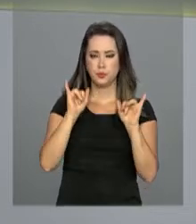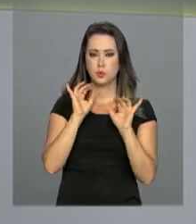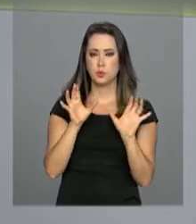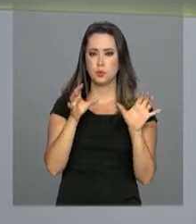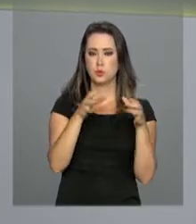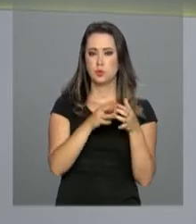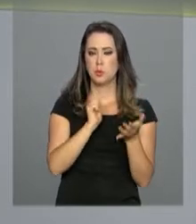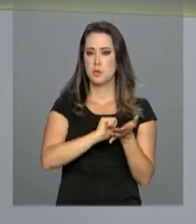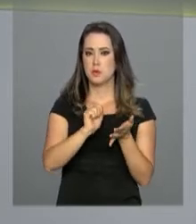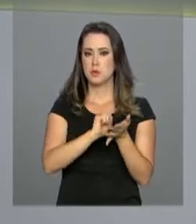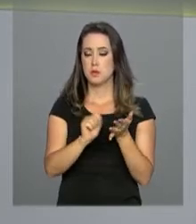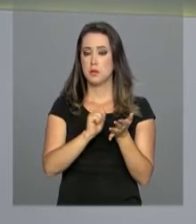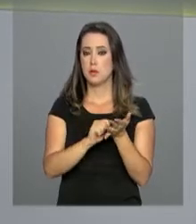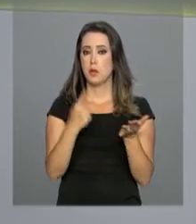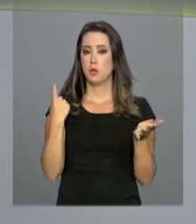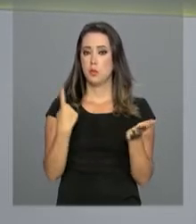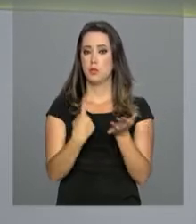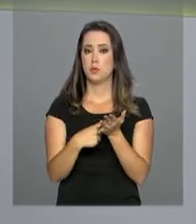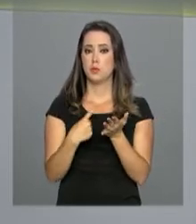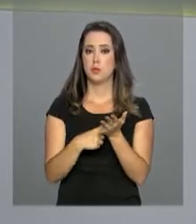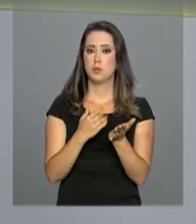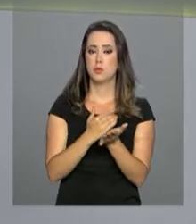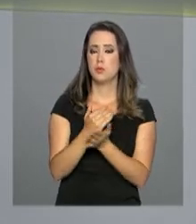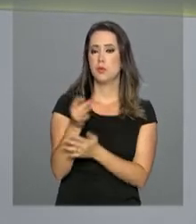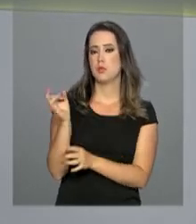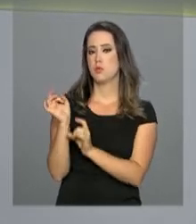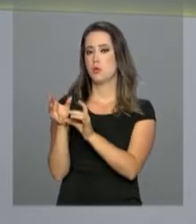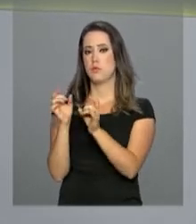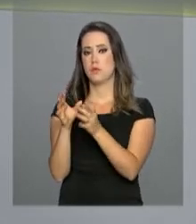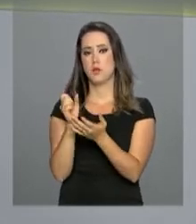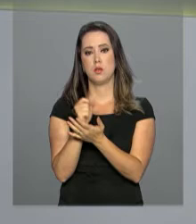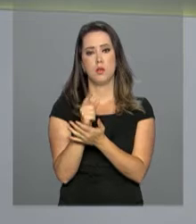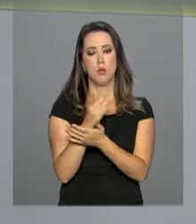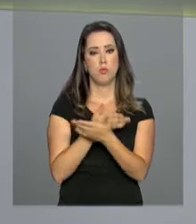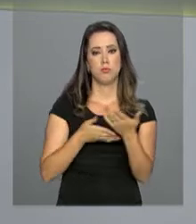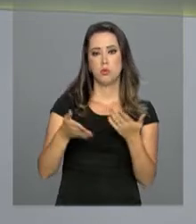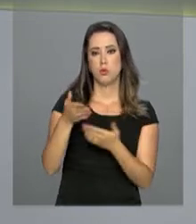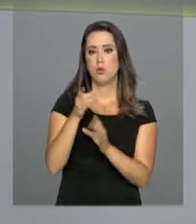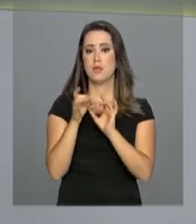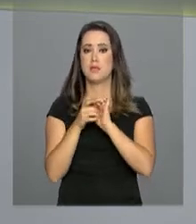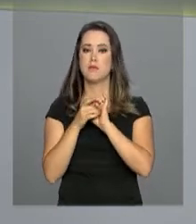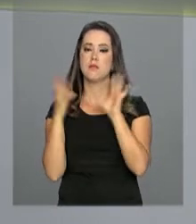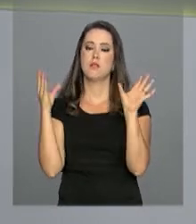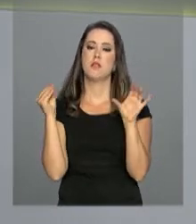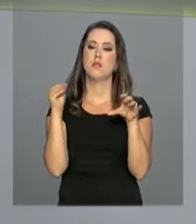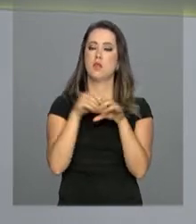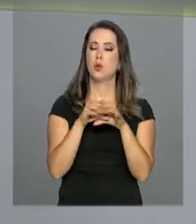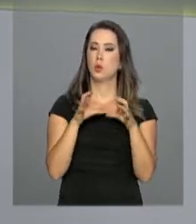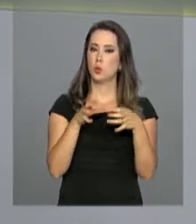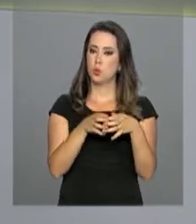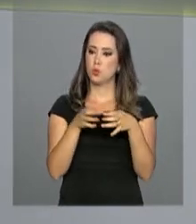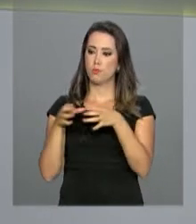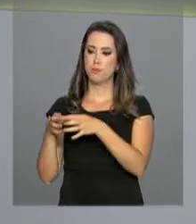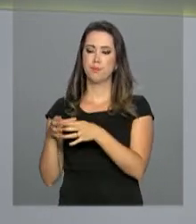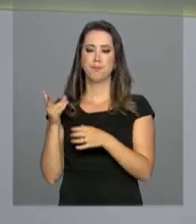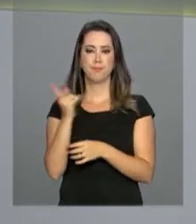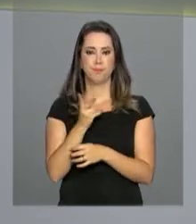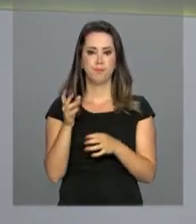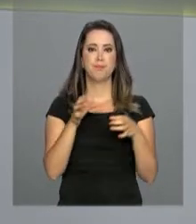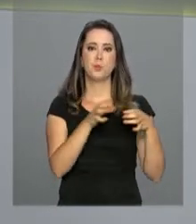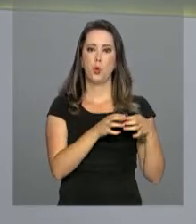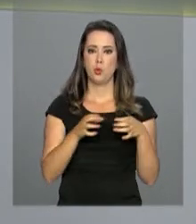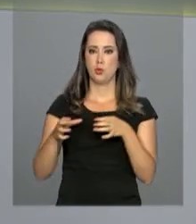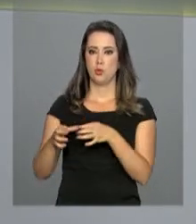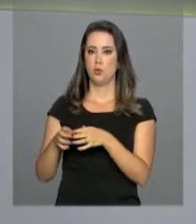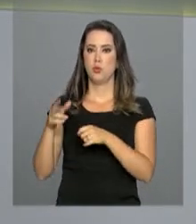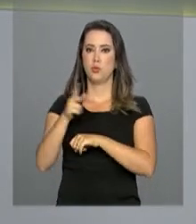dos blocos assinaram uma declaração que dará início à negociação de um acordo de livre comércio. E quem está acompanhando essa agenda no México